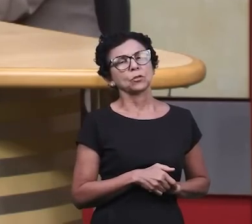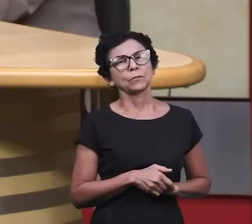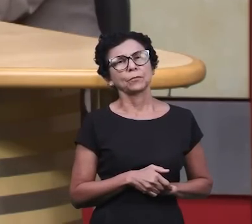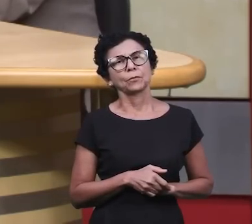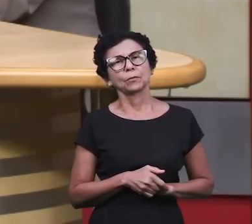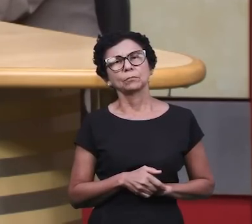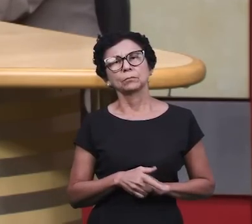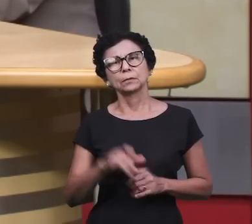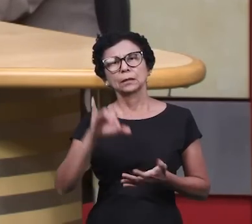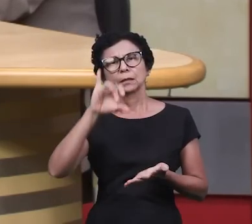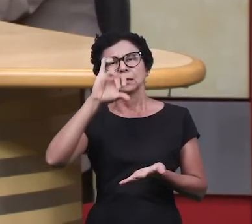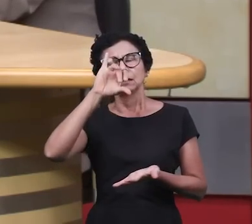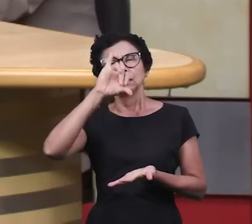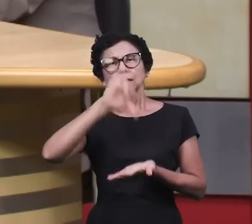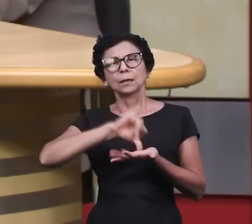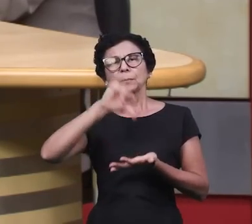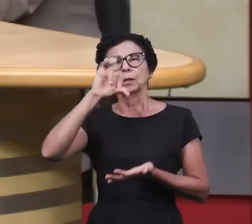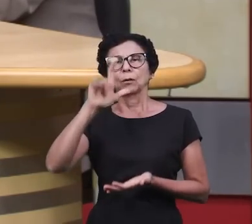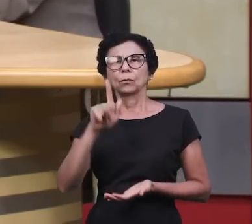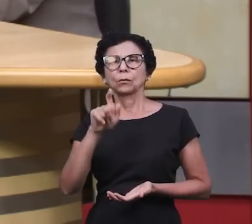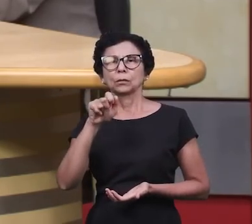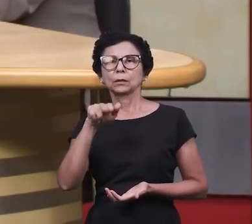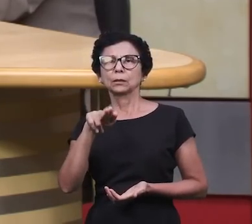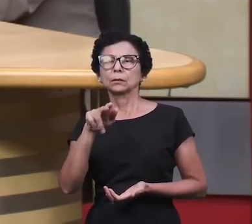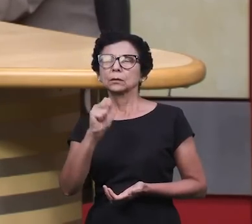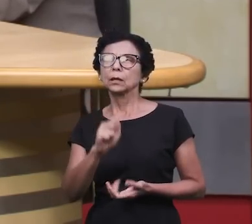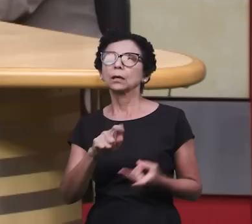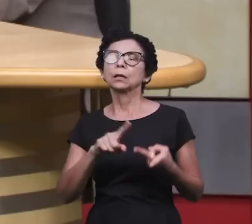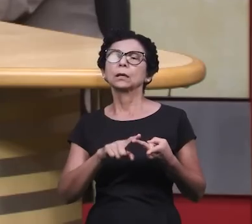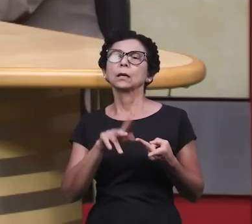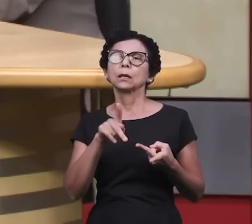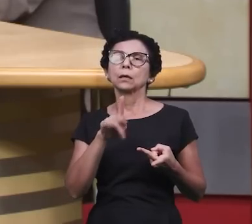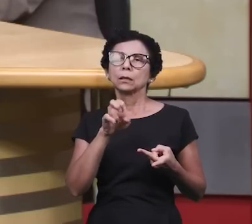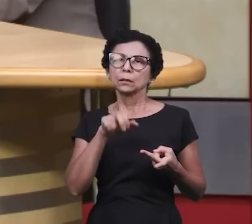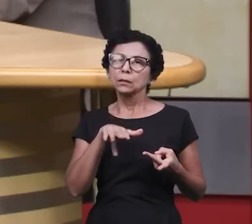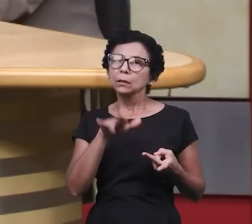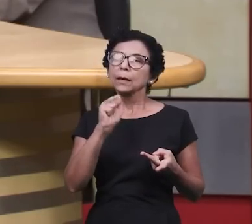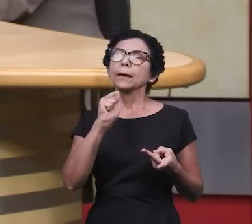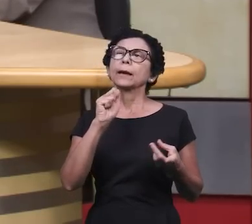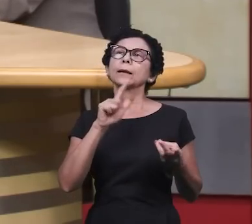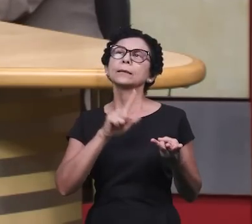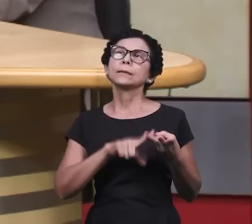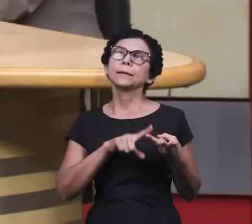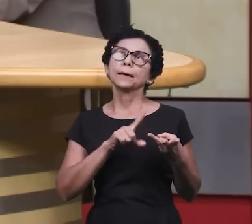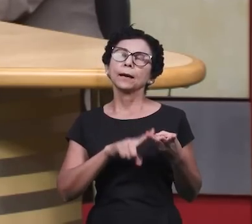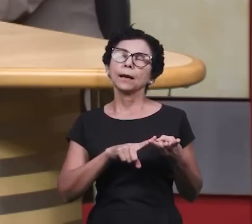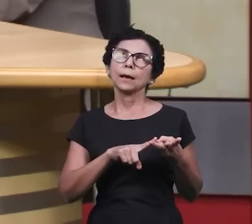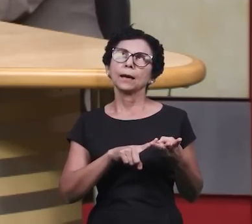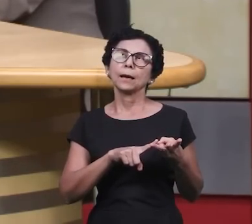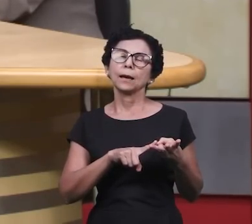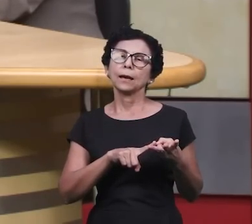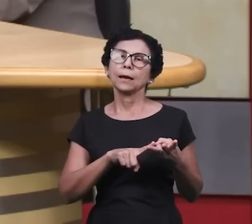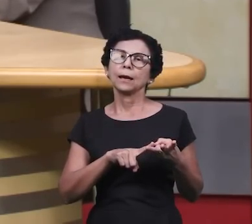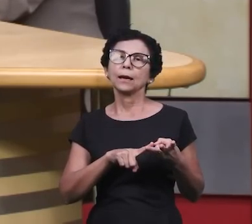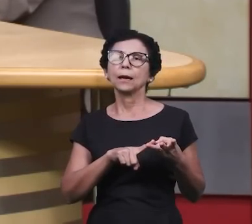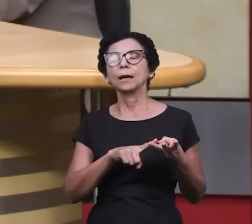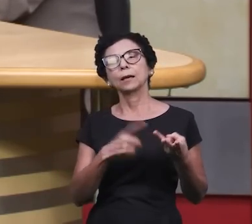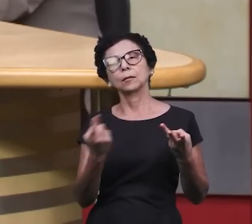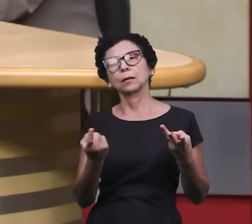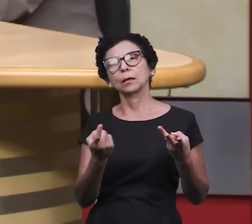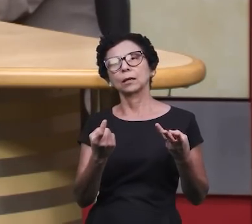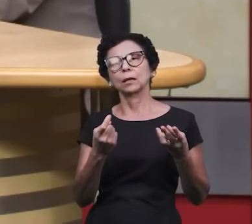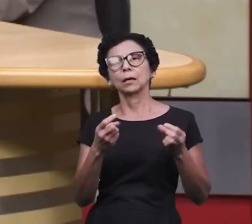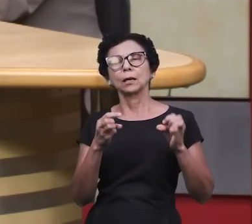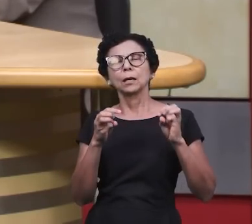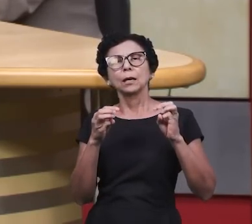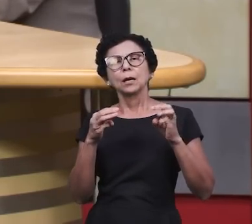Gana, na capital de Gana. Tivemos seminários também no Quênia, tivemos seminário depois, mais tarde, em